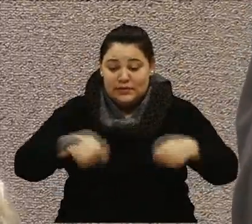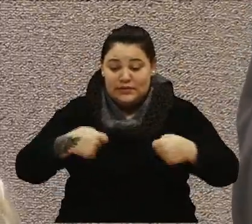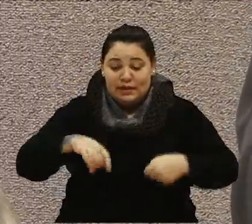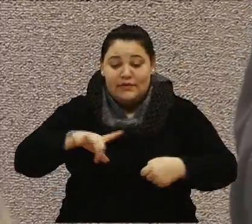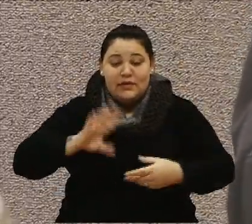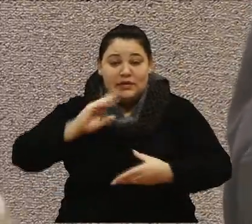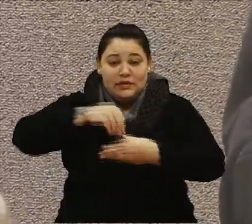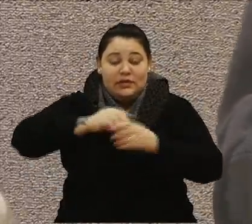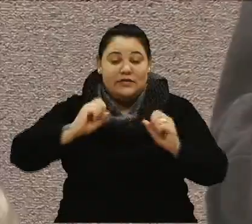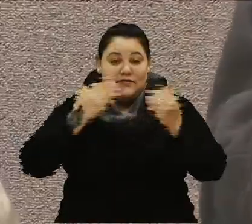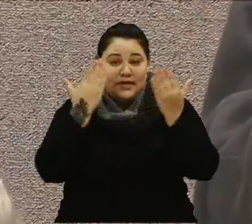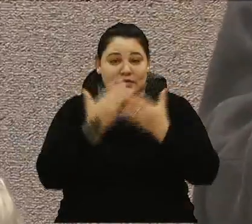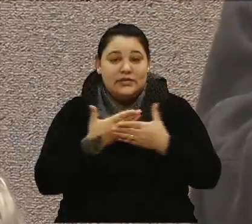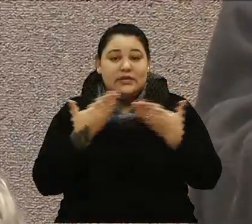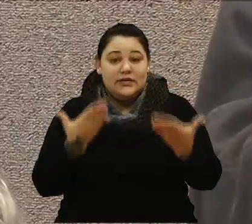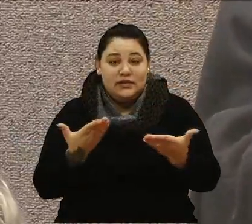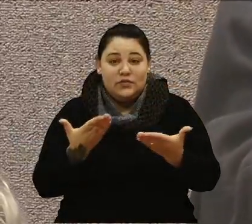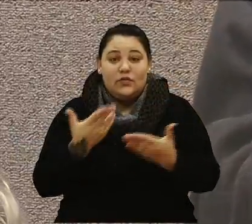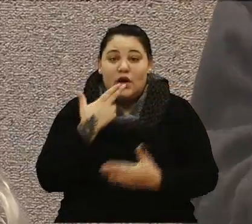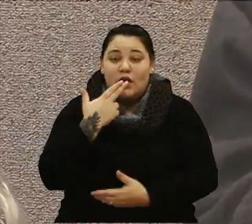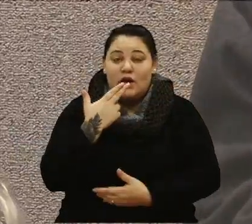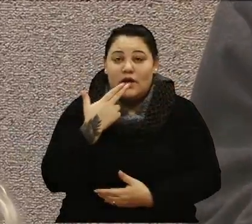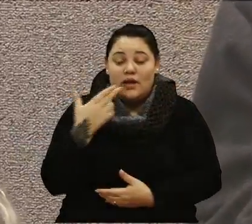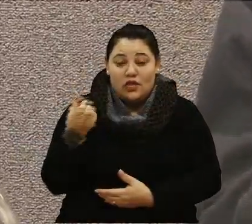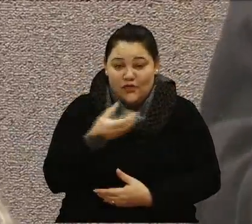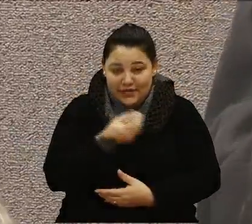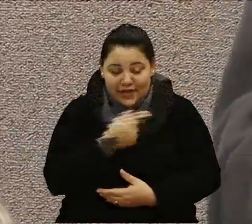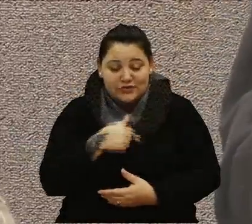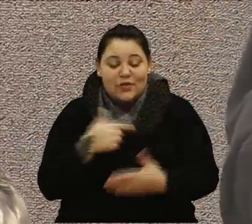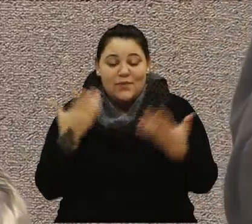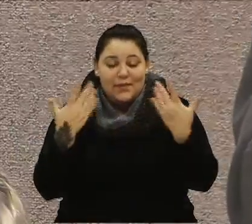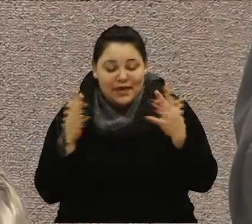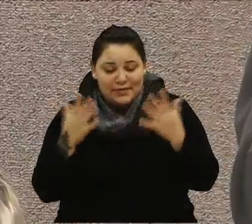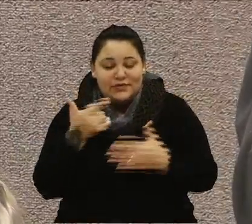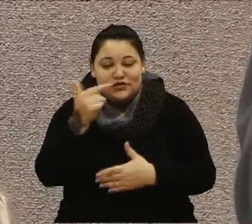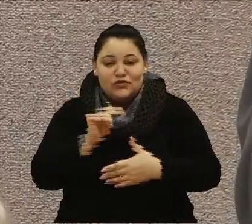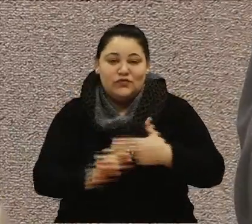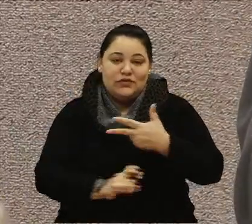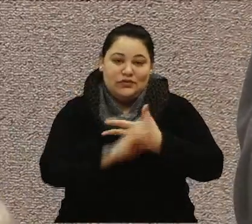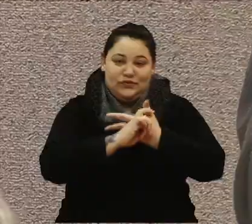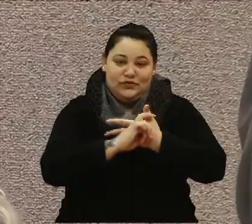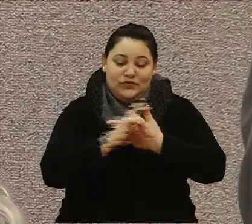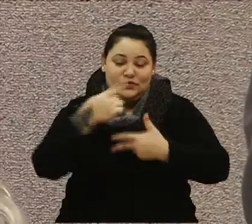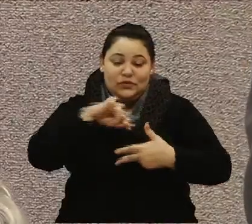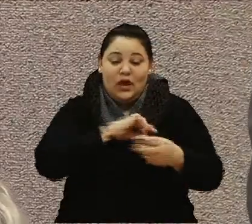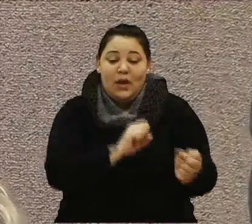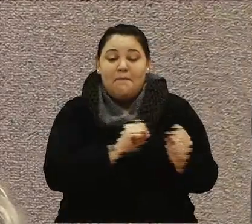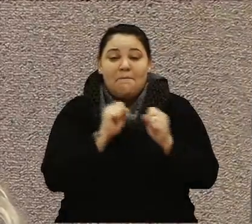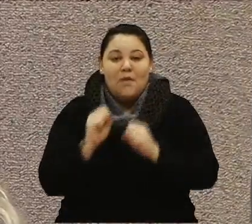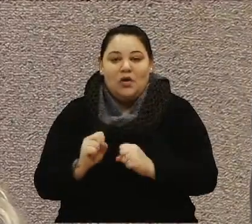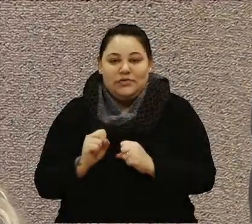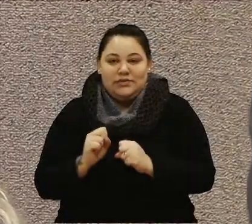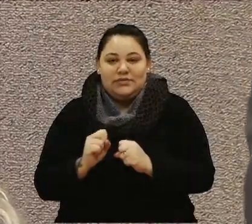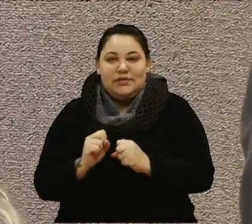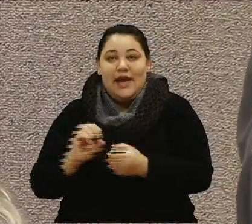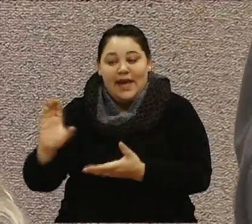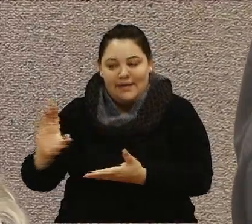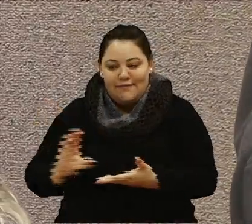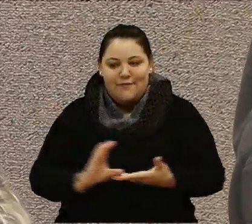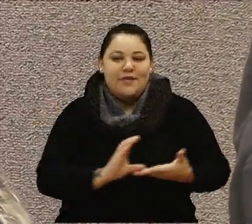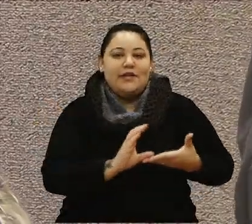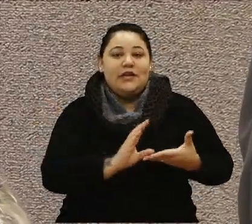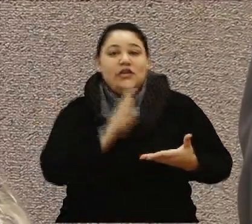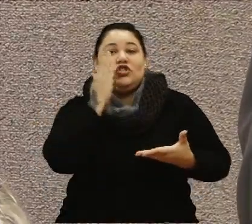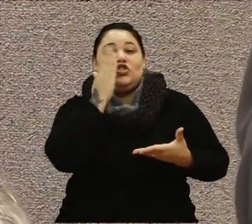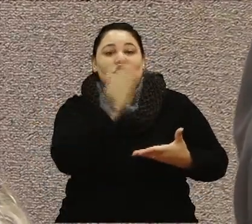Então, com essa novidade aqui, que eu parabenizo mais uma vez o Executivo, é possível, então, que a emenda possa vir e ir